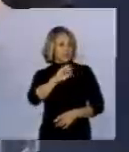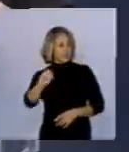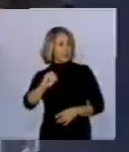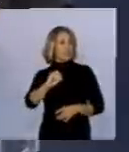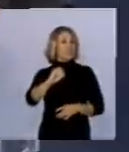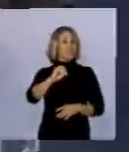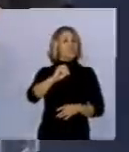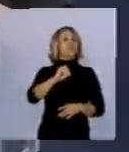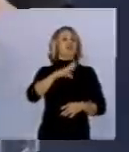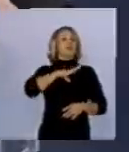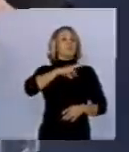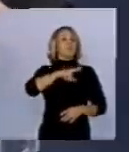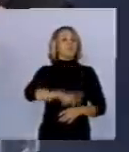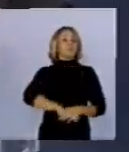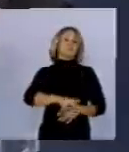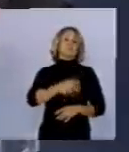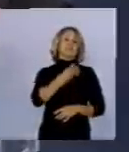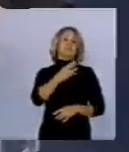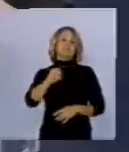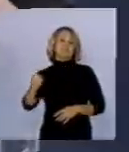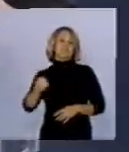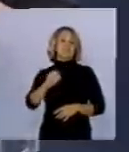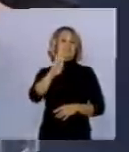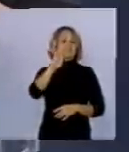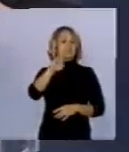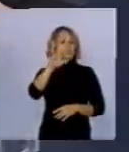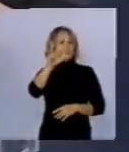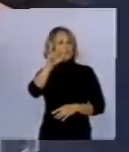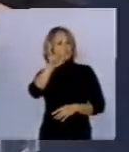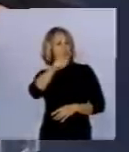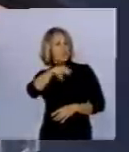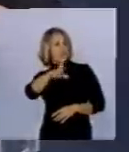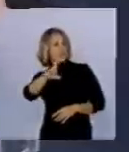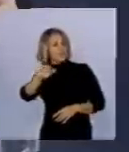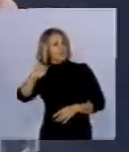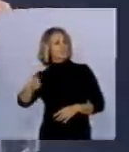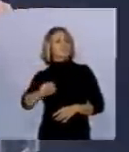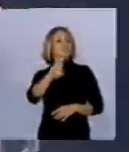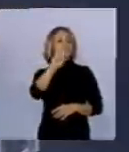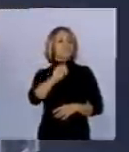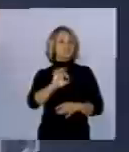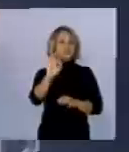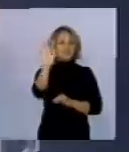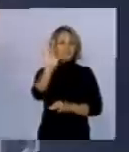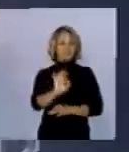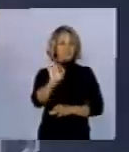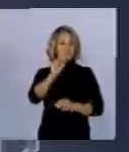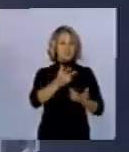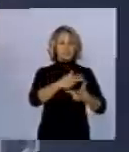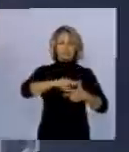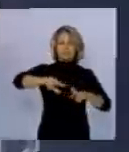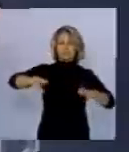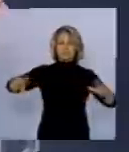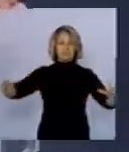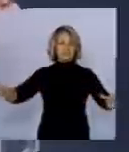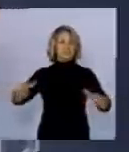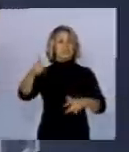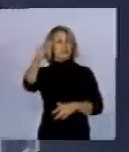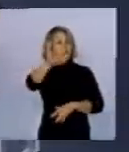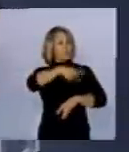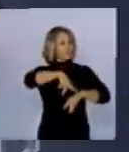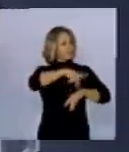Polônia 30 Romênia 40 Bulgária 50 e por aí vai eh outros